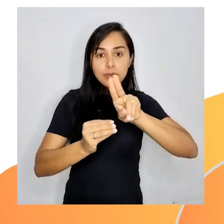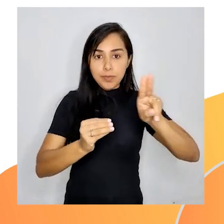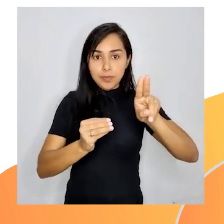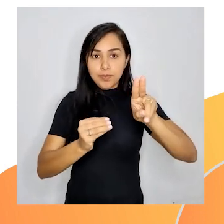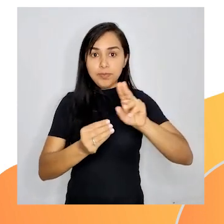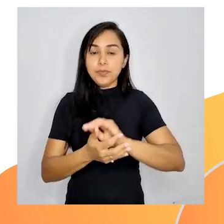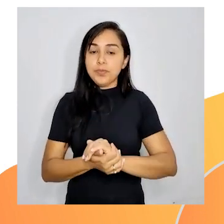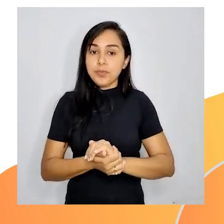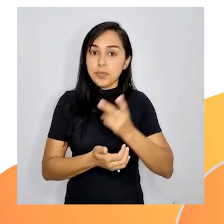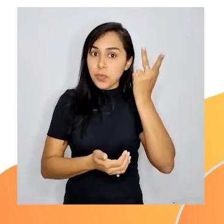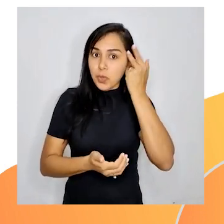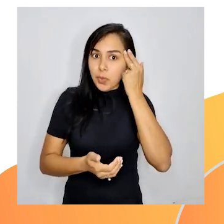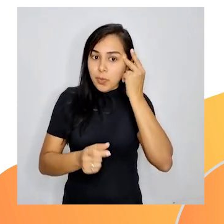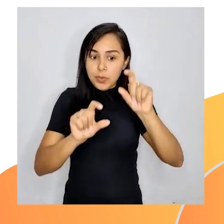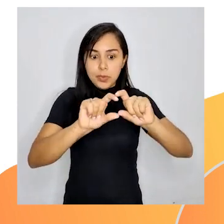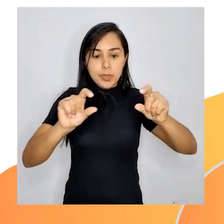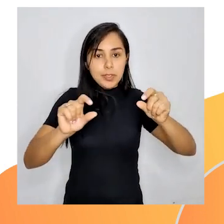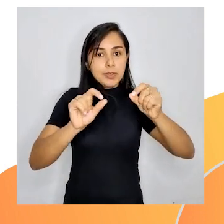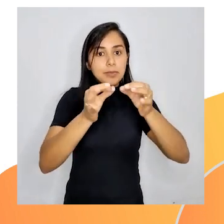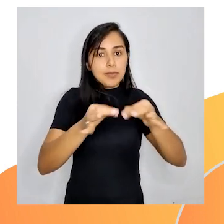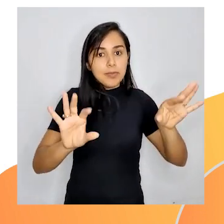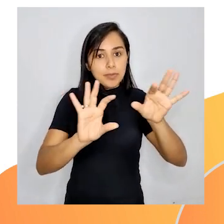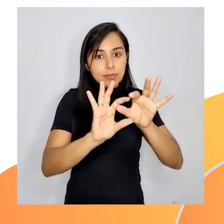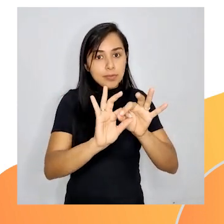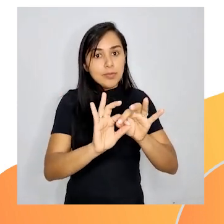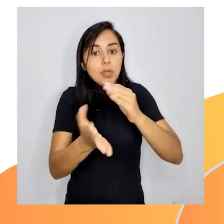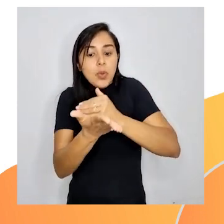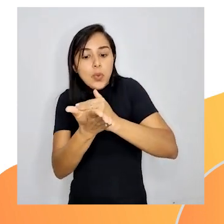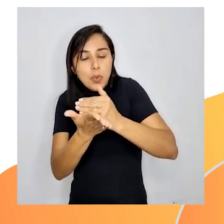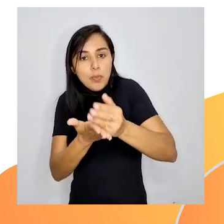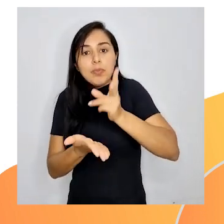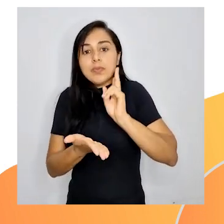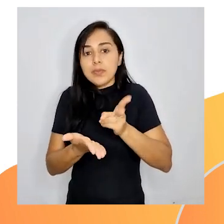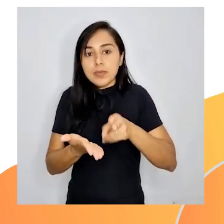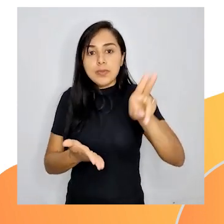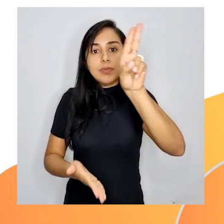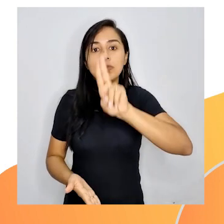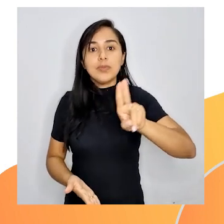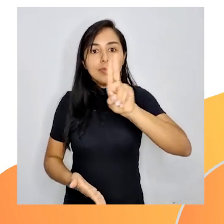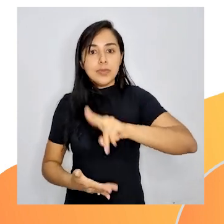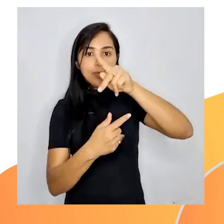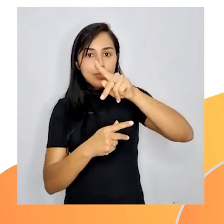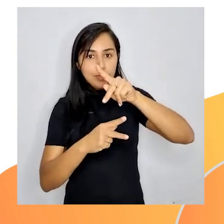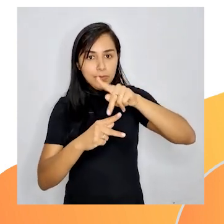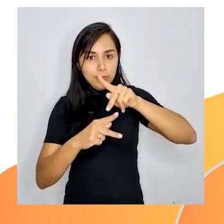subordinada vai iniciar com uma preposição. Certo?